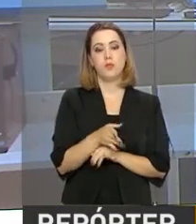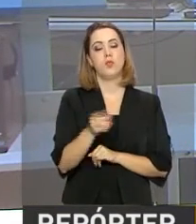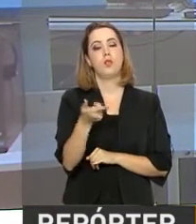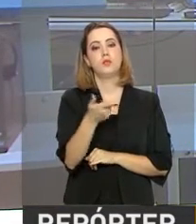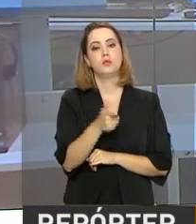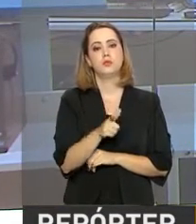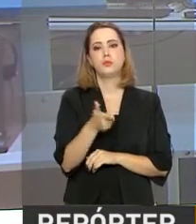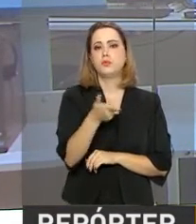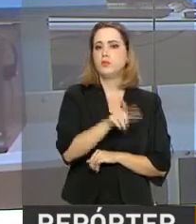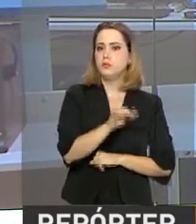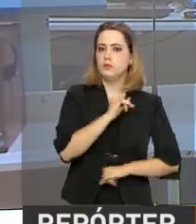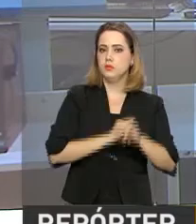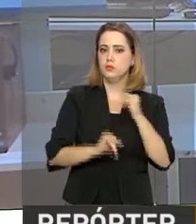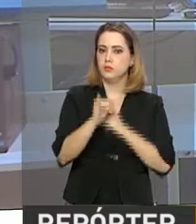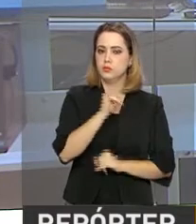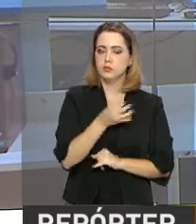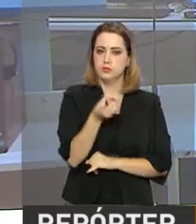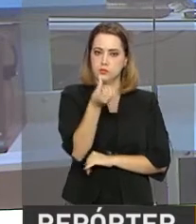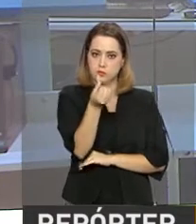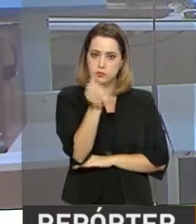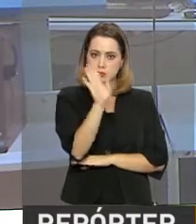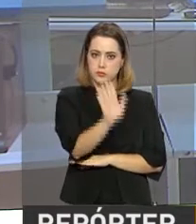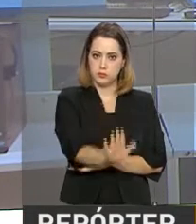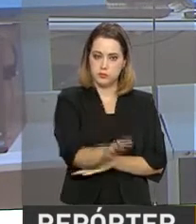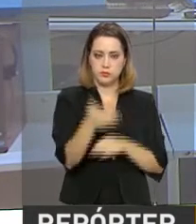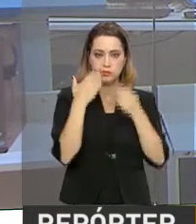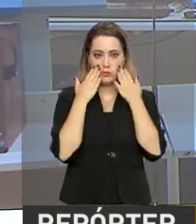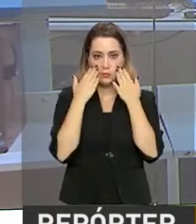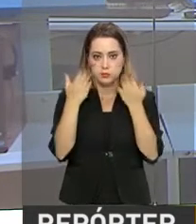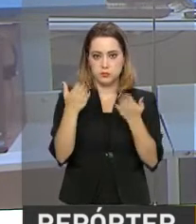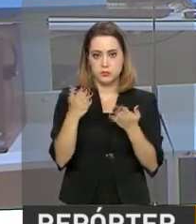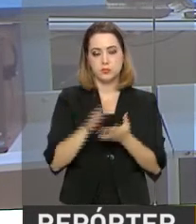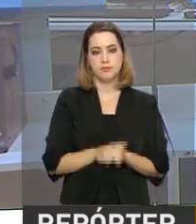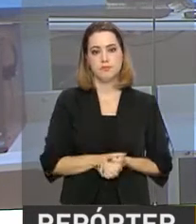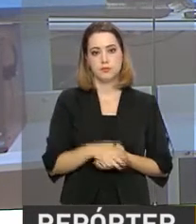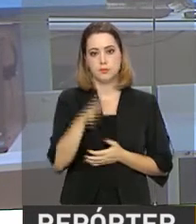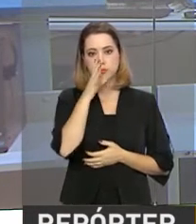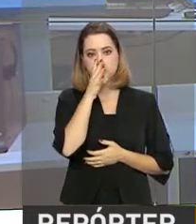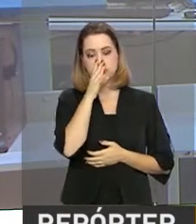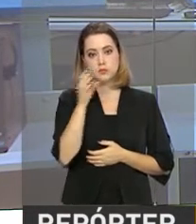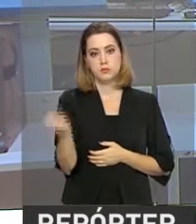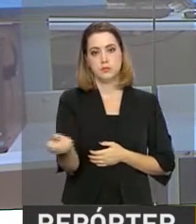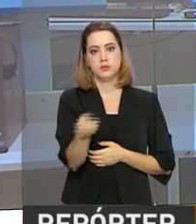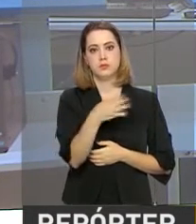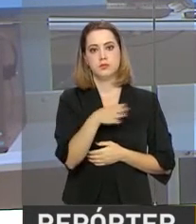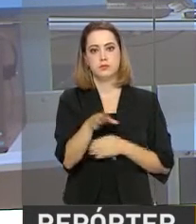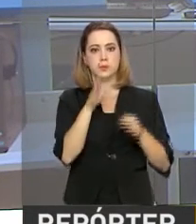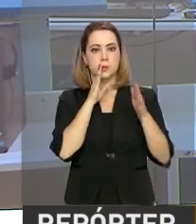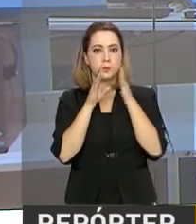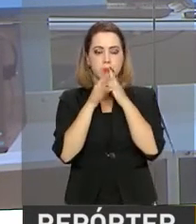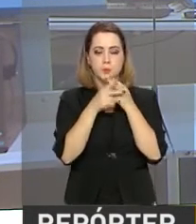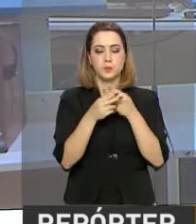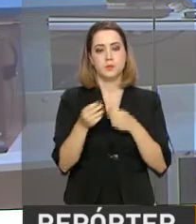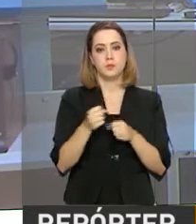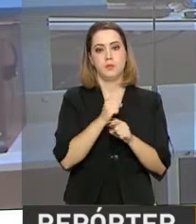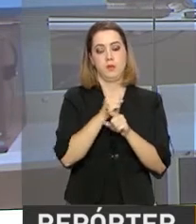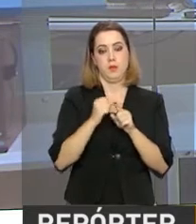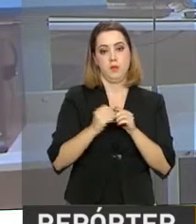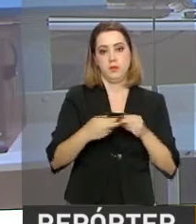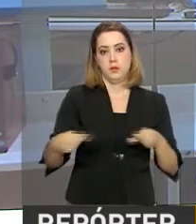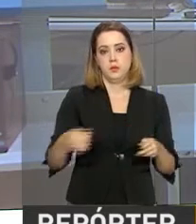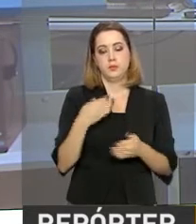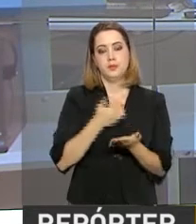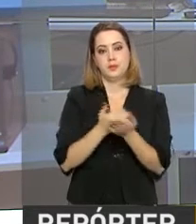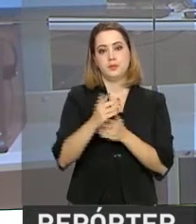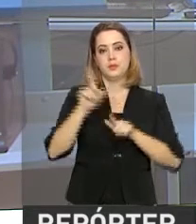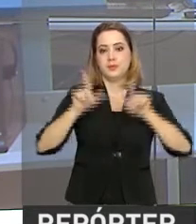voltamos a qualquer momento com outras informações ou às seis da tarde na próxima edição acompanhe também as novidades pelas nossas redes sociais continue com